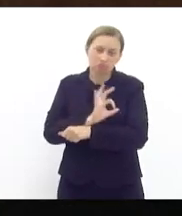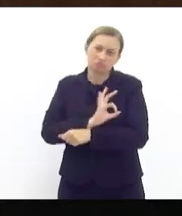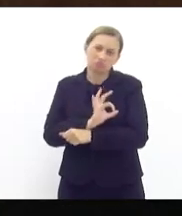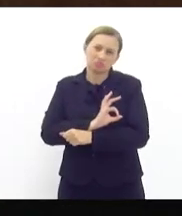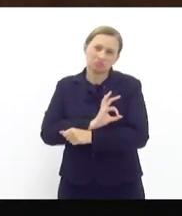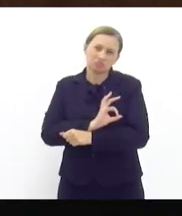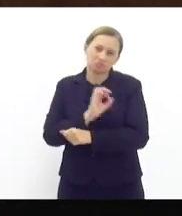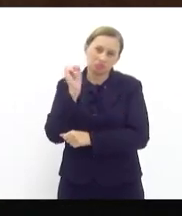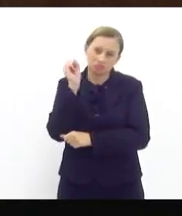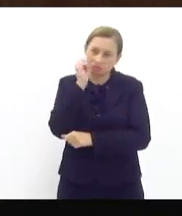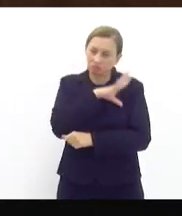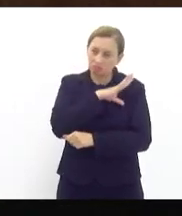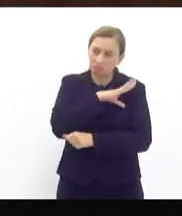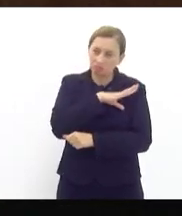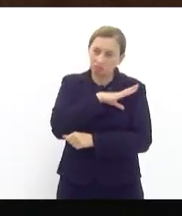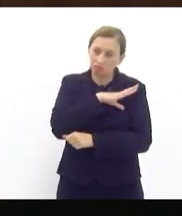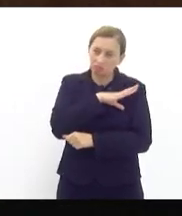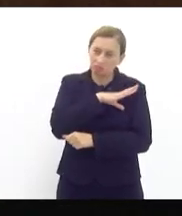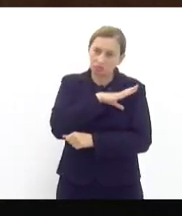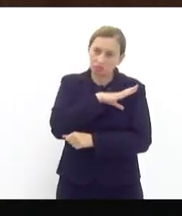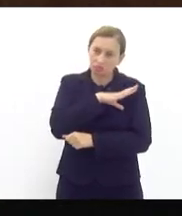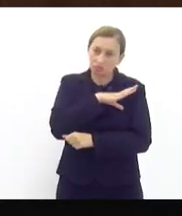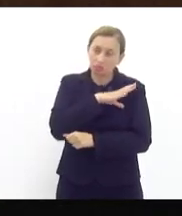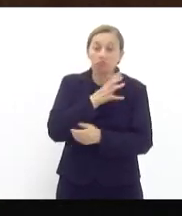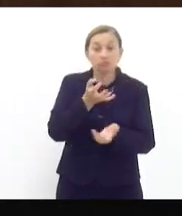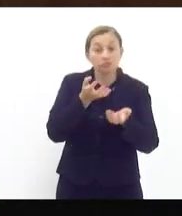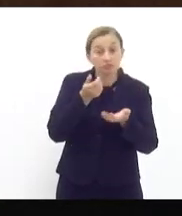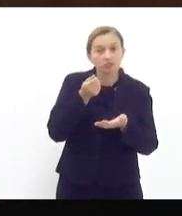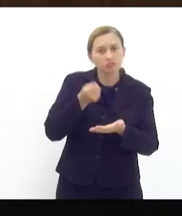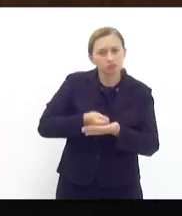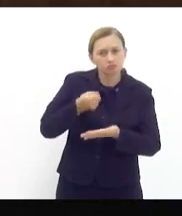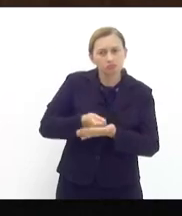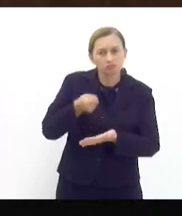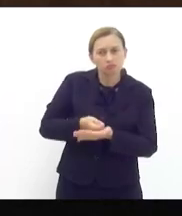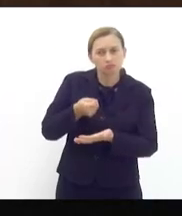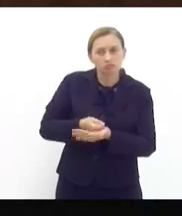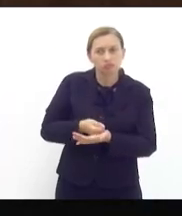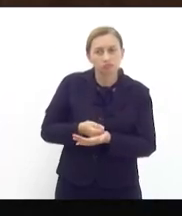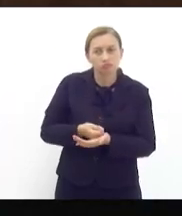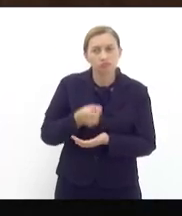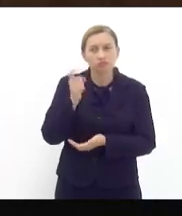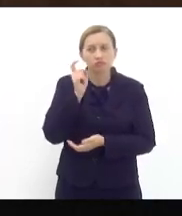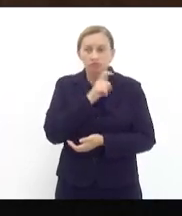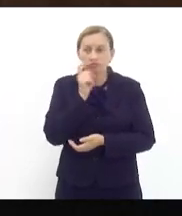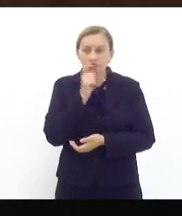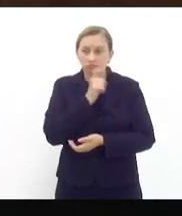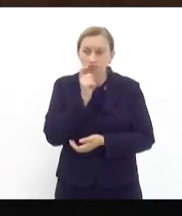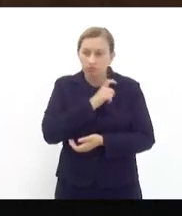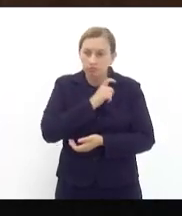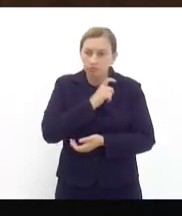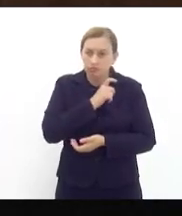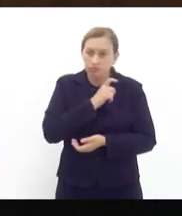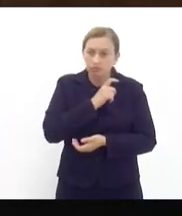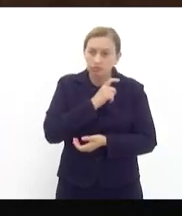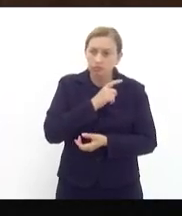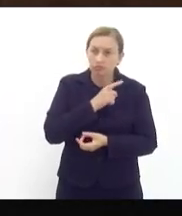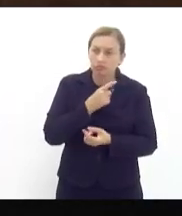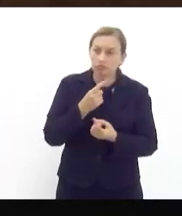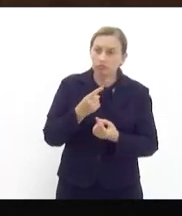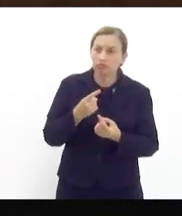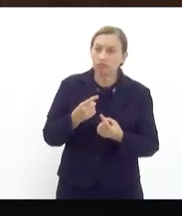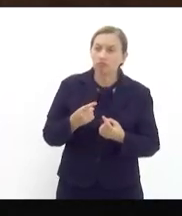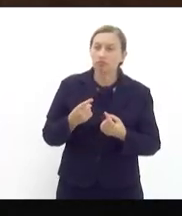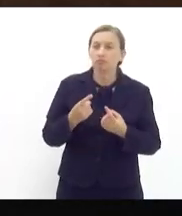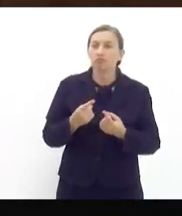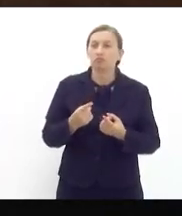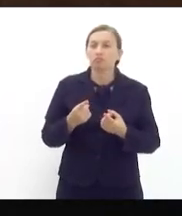isso é um absurdo eu quero insistir de que é mentira de que os ataques que estão acontecendo